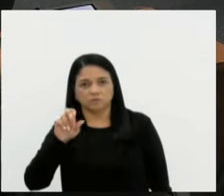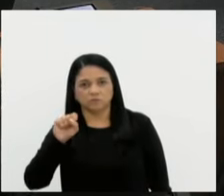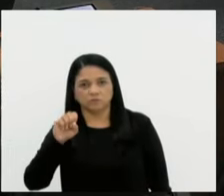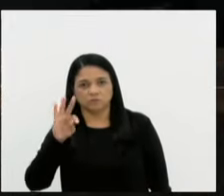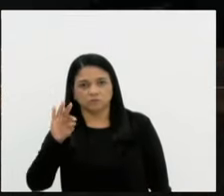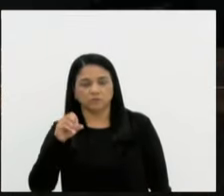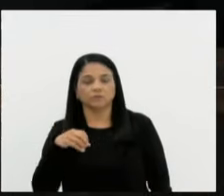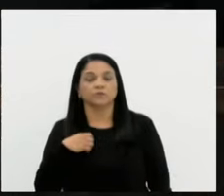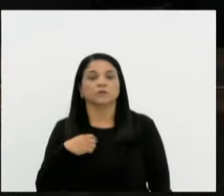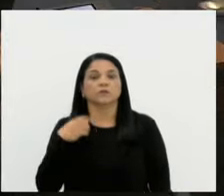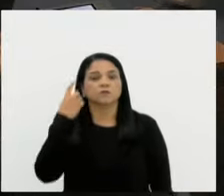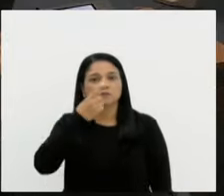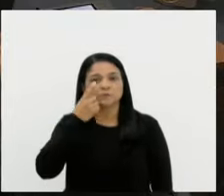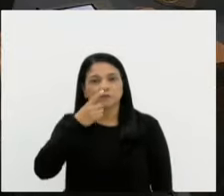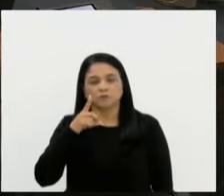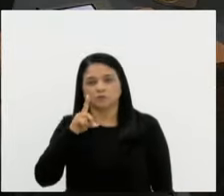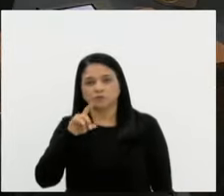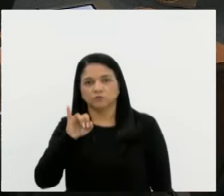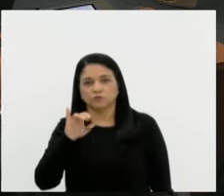Deputado Dionísio Lins.